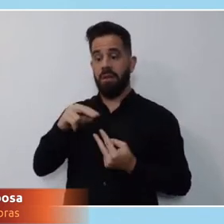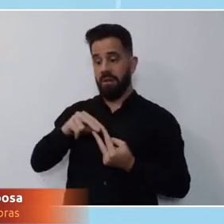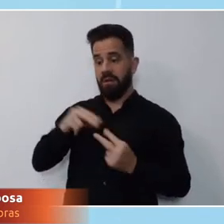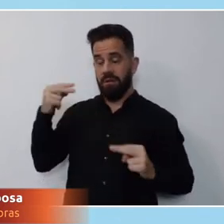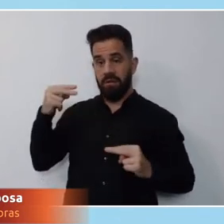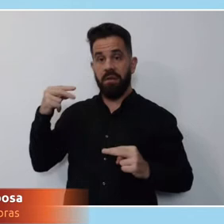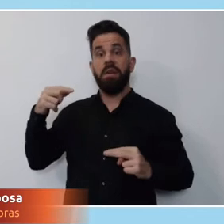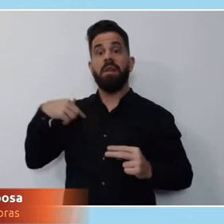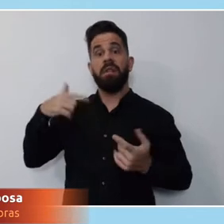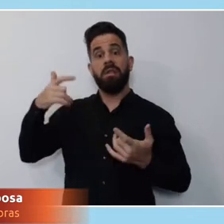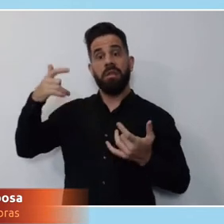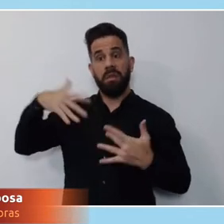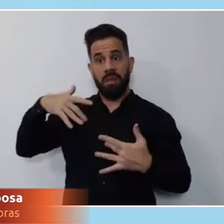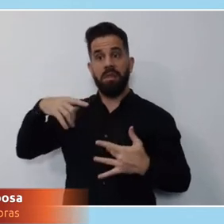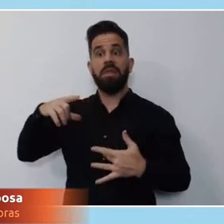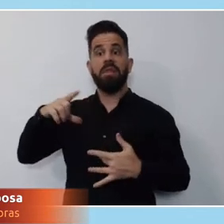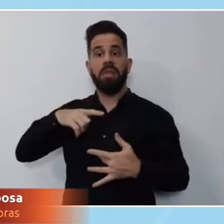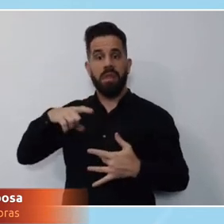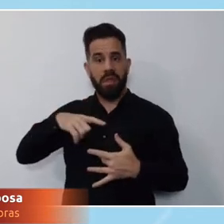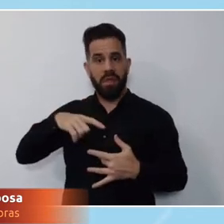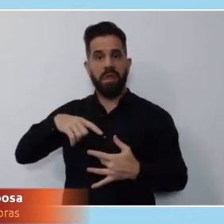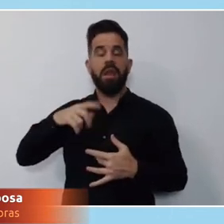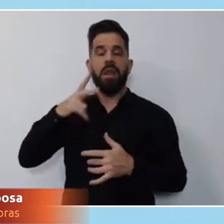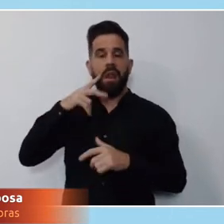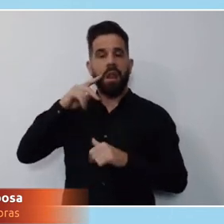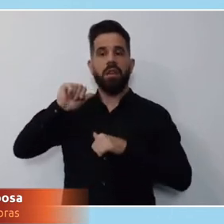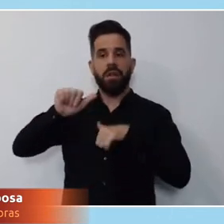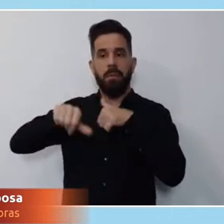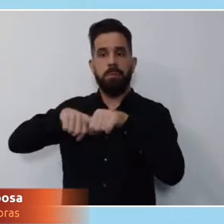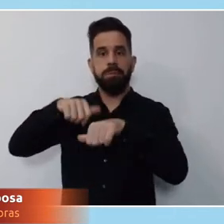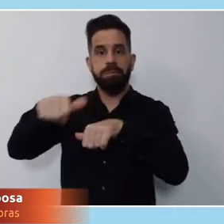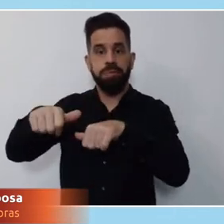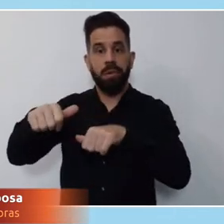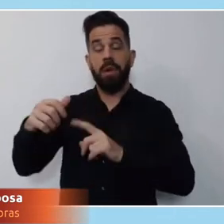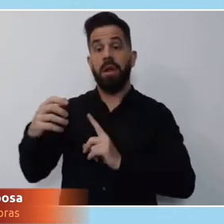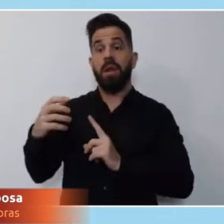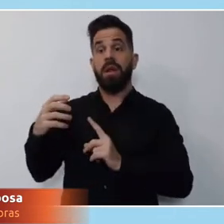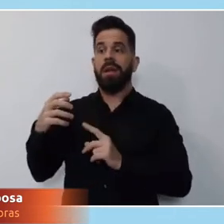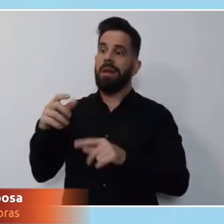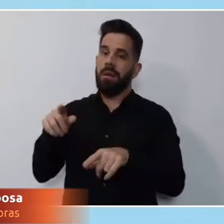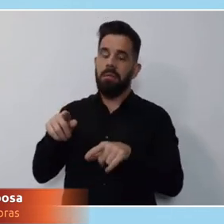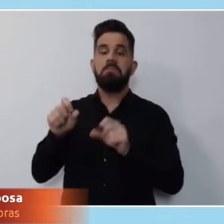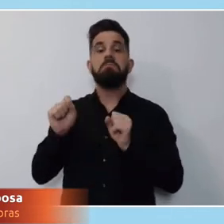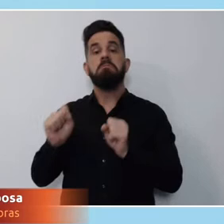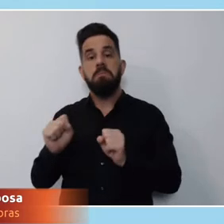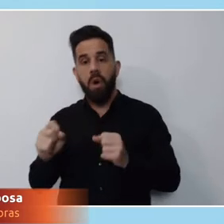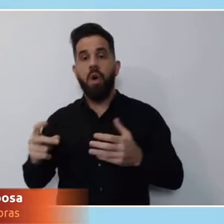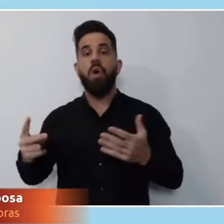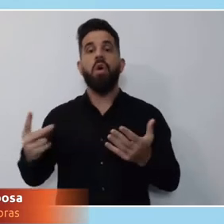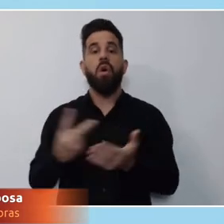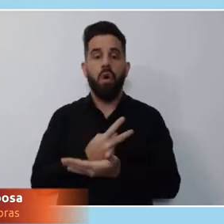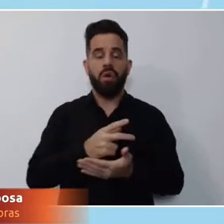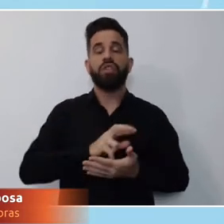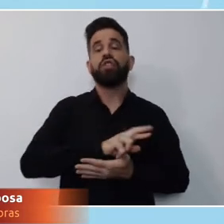sofre alterações e essas alterações que a gente chama de mutações podem levar a vários tipos de cânceres. Então,